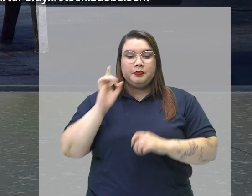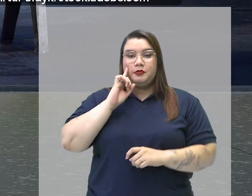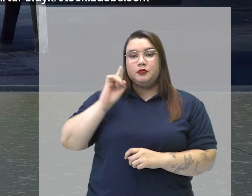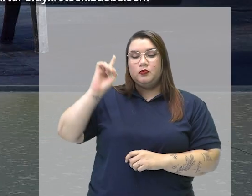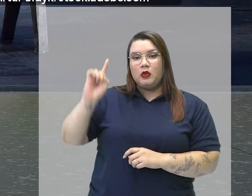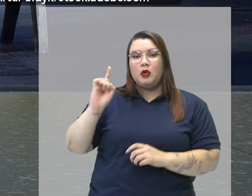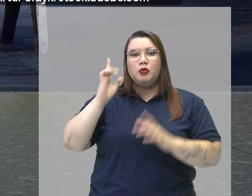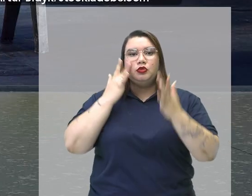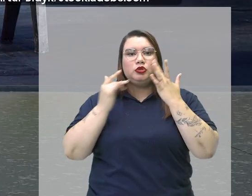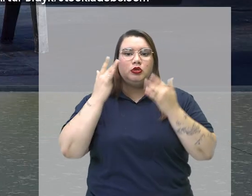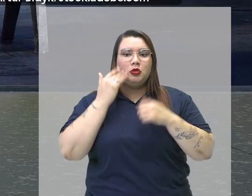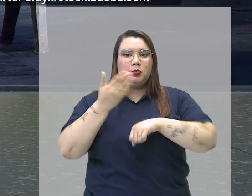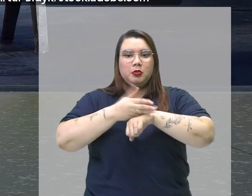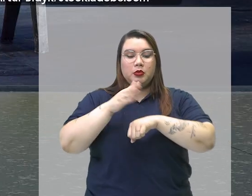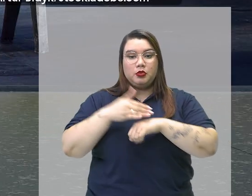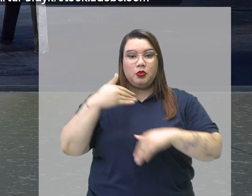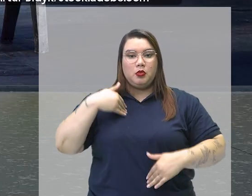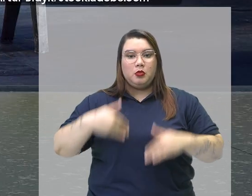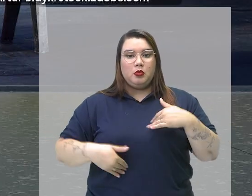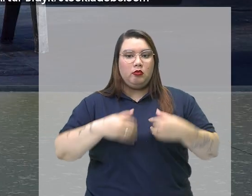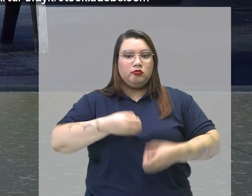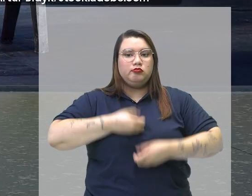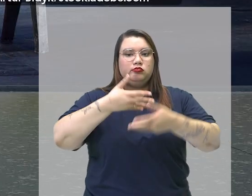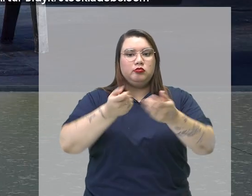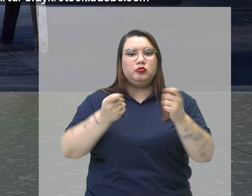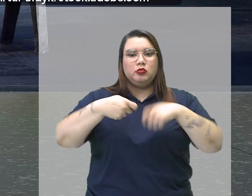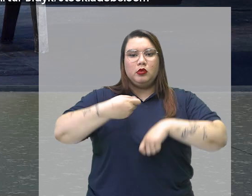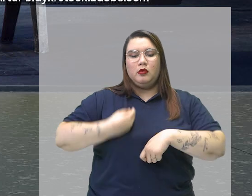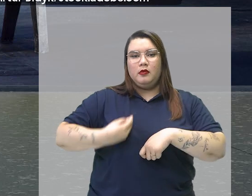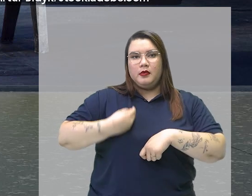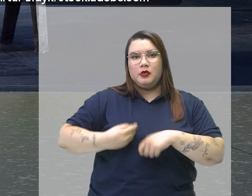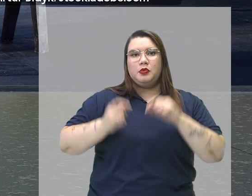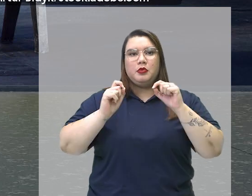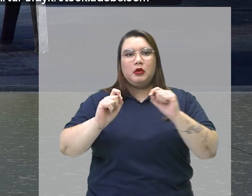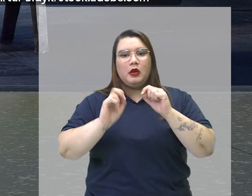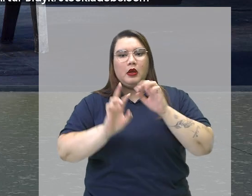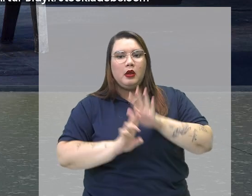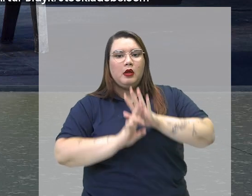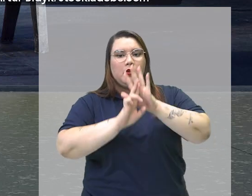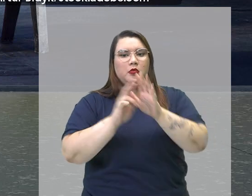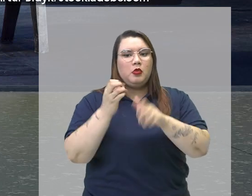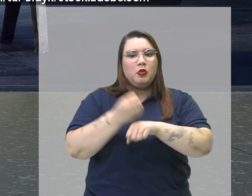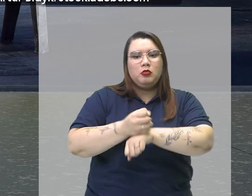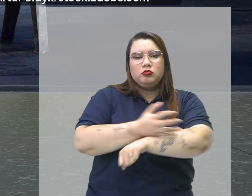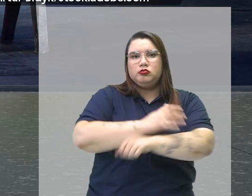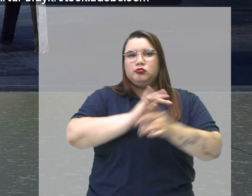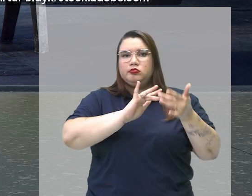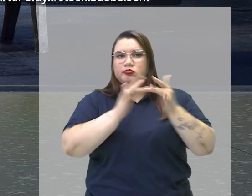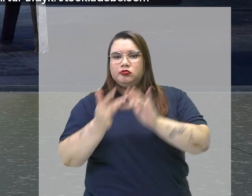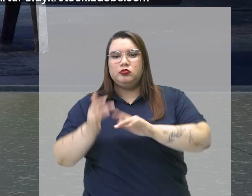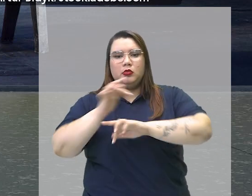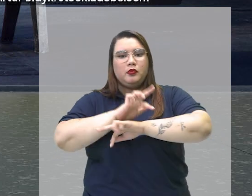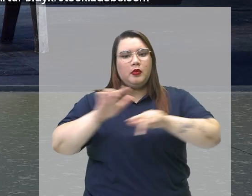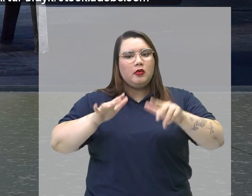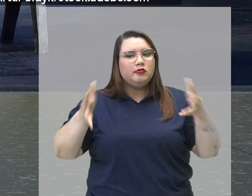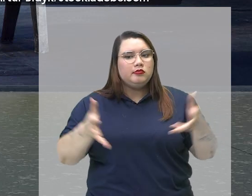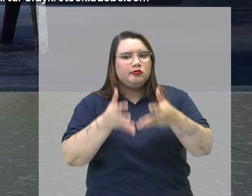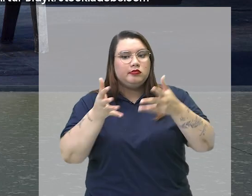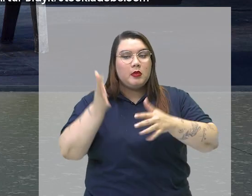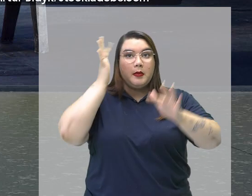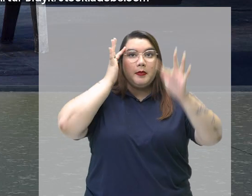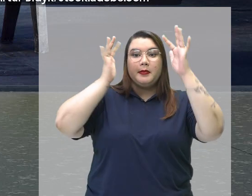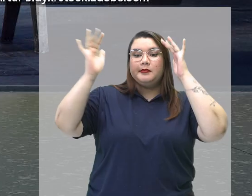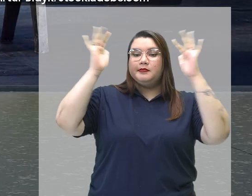só. O teatro, como prática corporal expressiva, possibilita a vivência de papéis, emoções e contextos